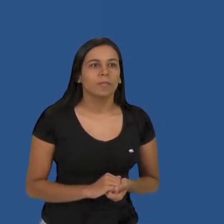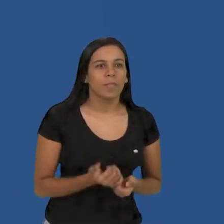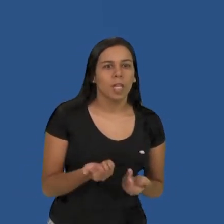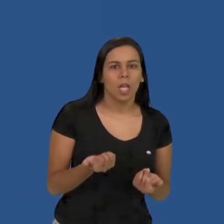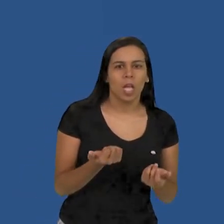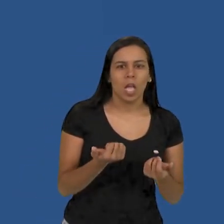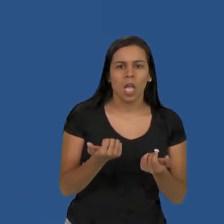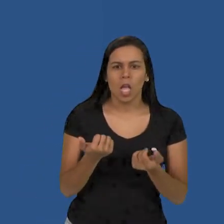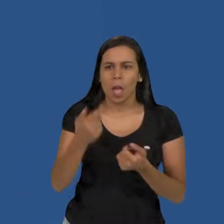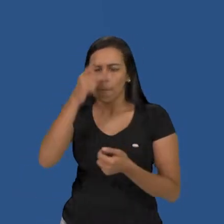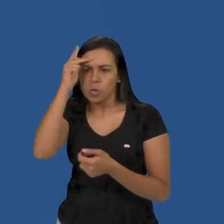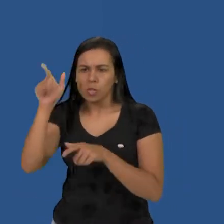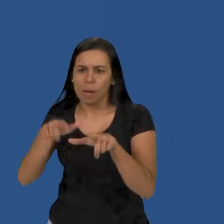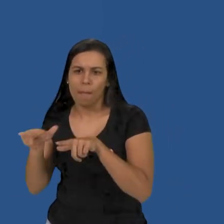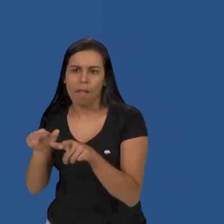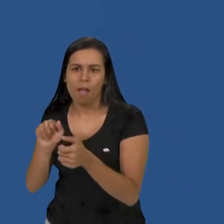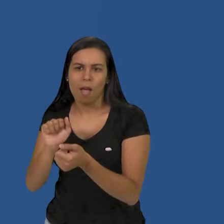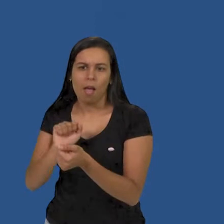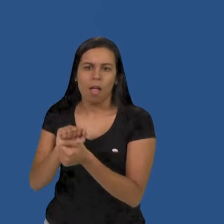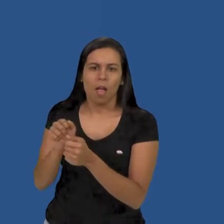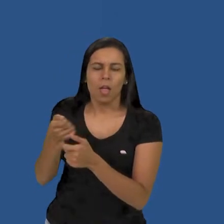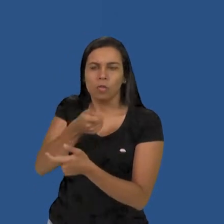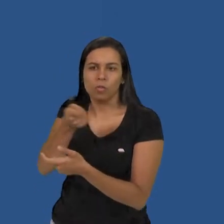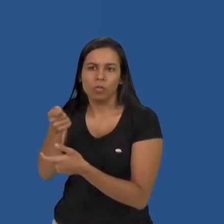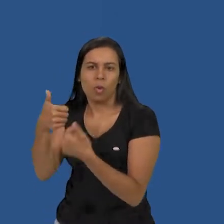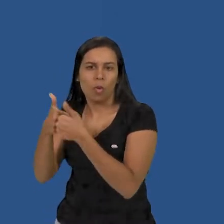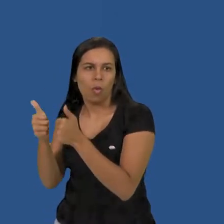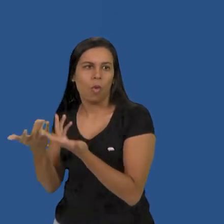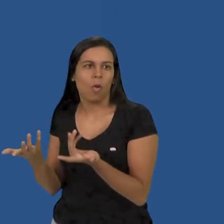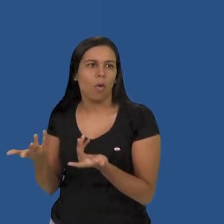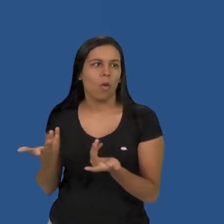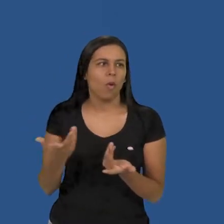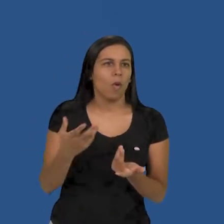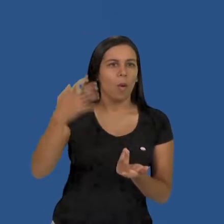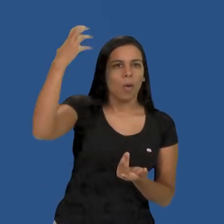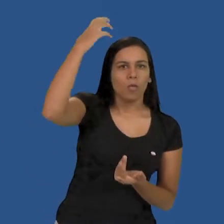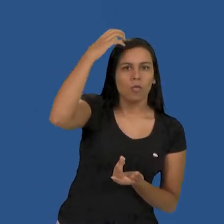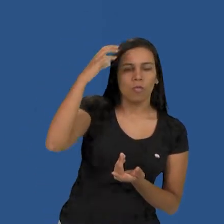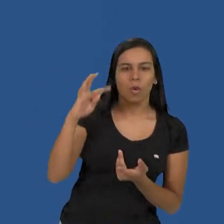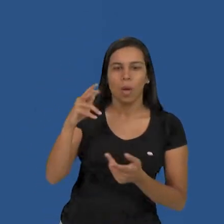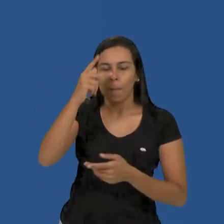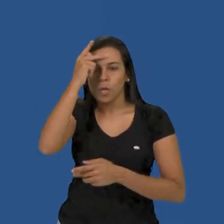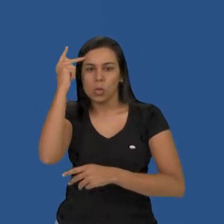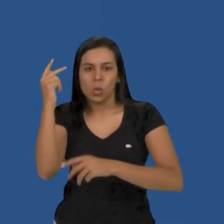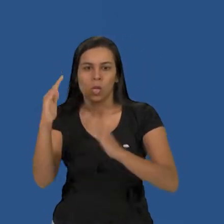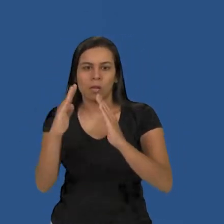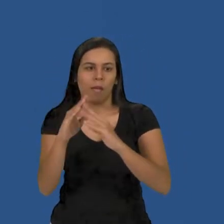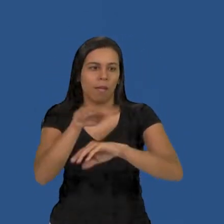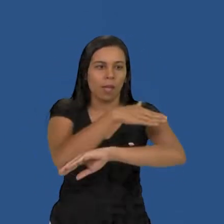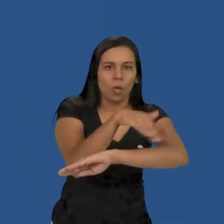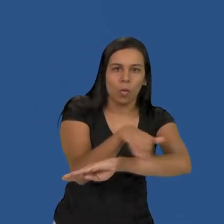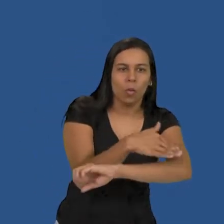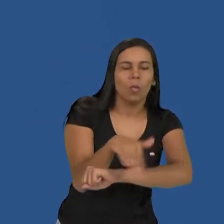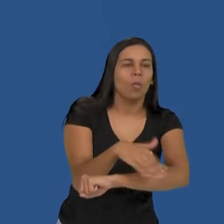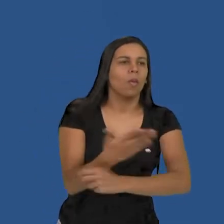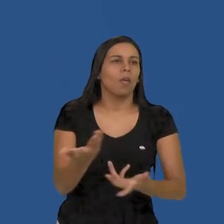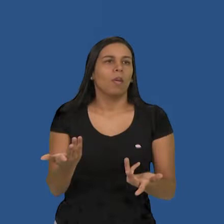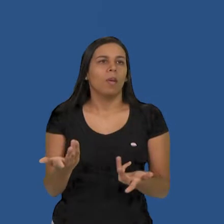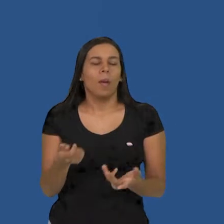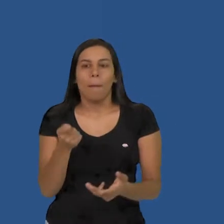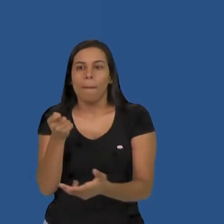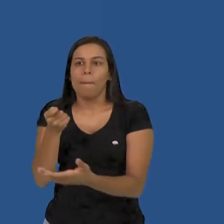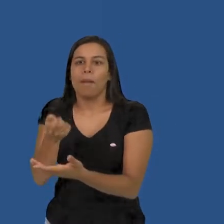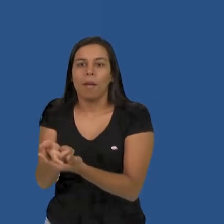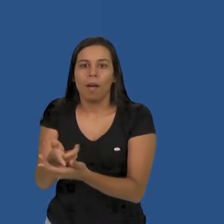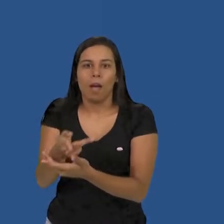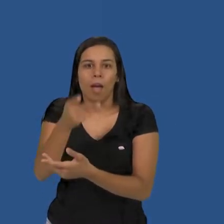a palavra lava teve essa intenção, né? Criar acesso, banhos gratuitos para moradores de rua. comissionar, ou seja, pagar os sem-tetos para